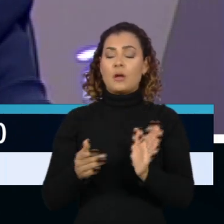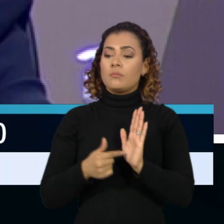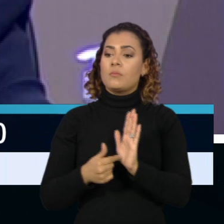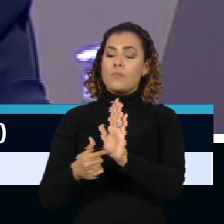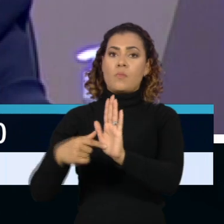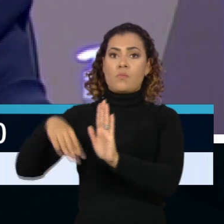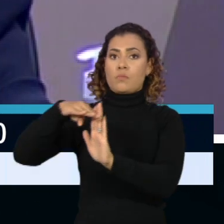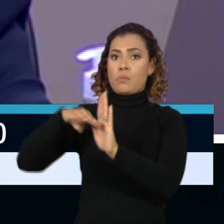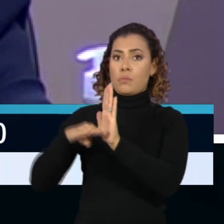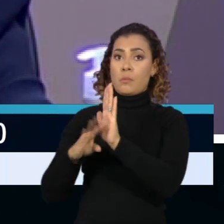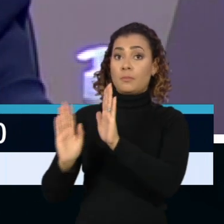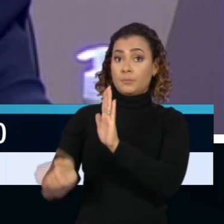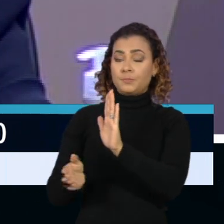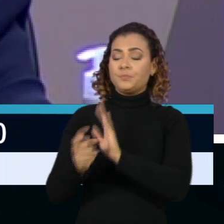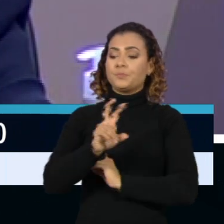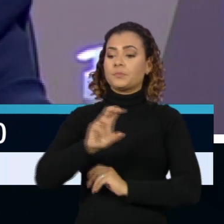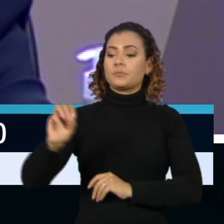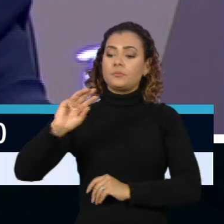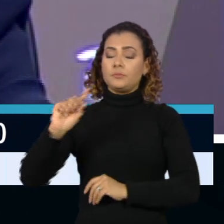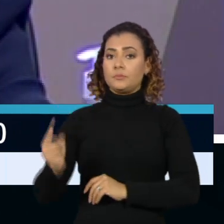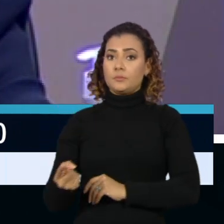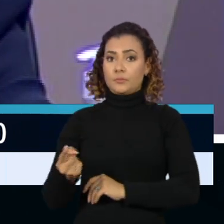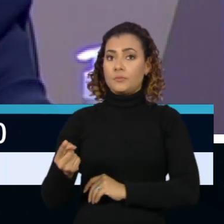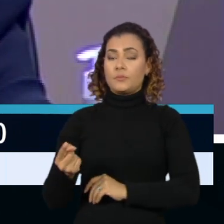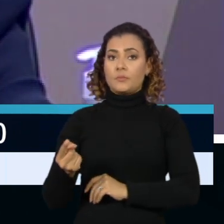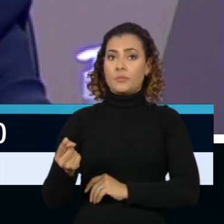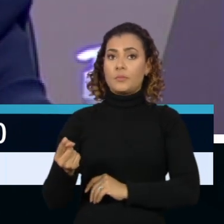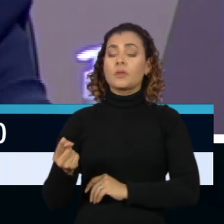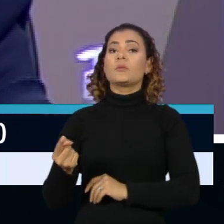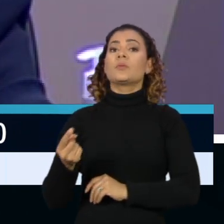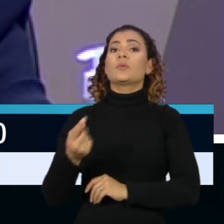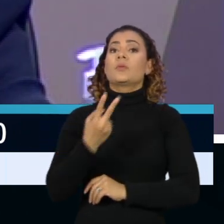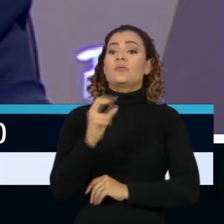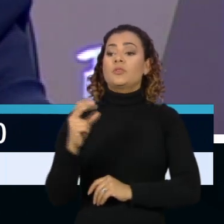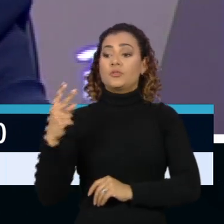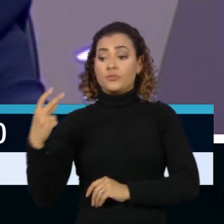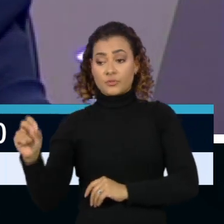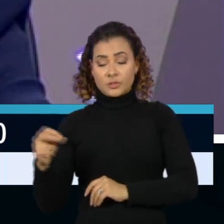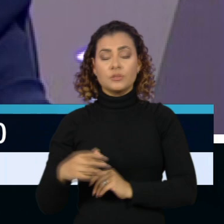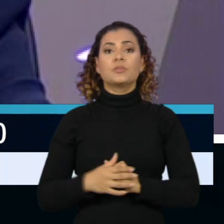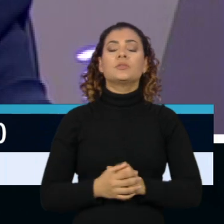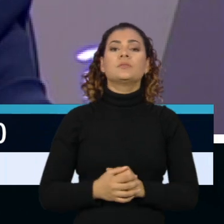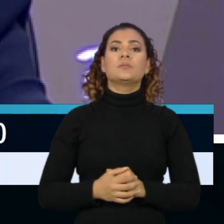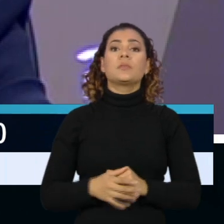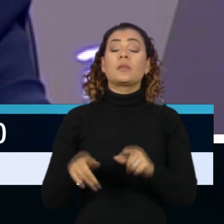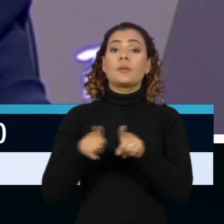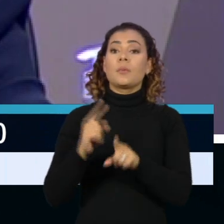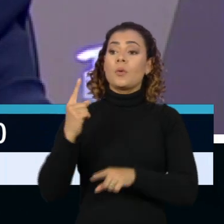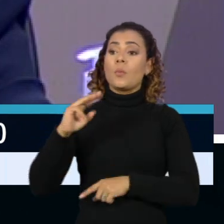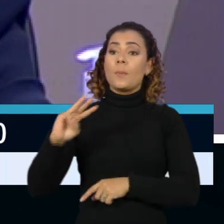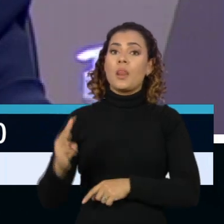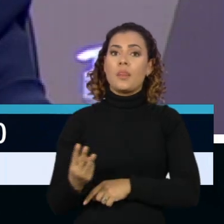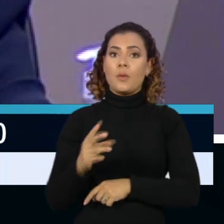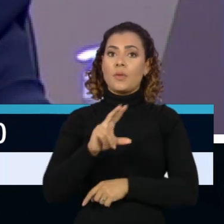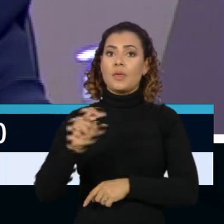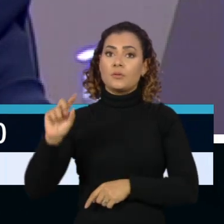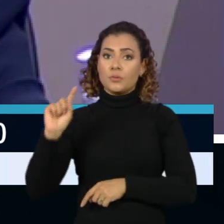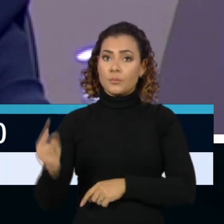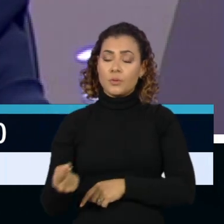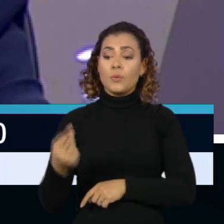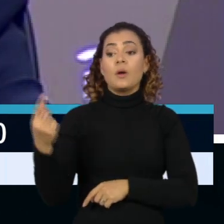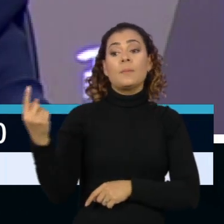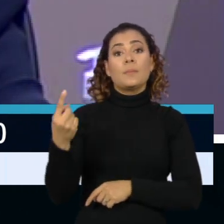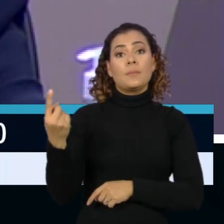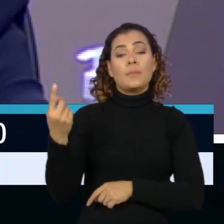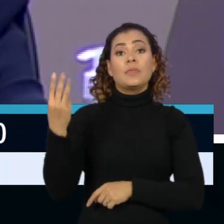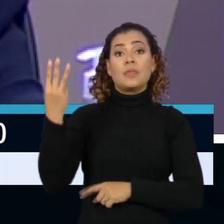era 500 mil doses para o 2020, 1 milhão e meio para o primeiro trimestre